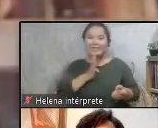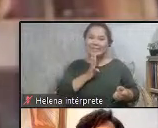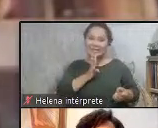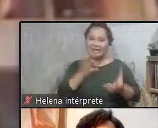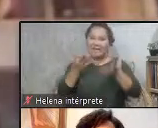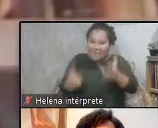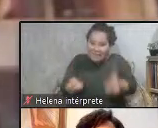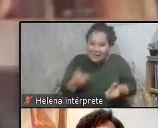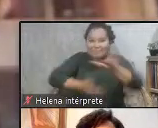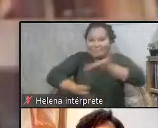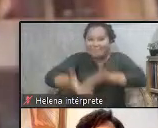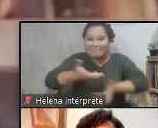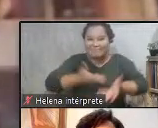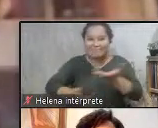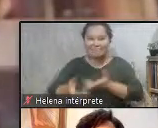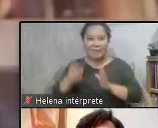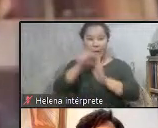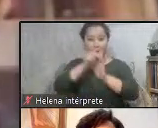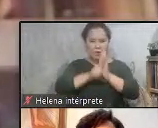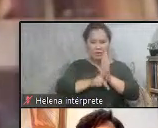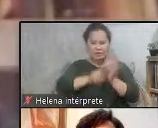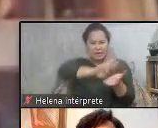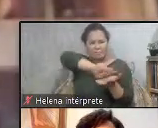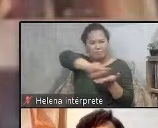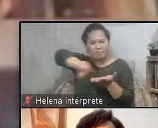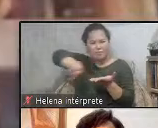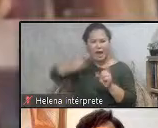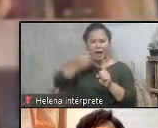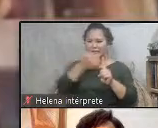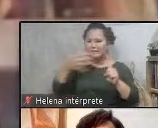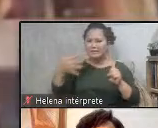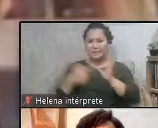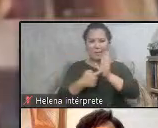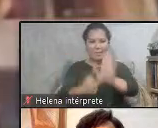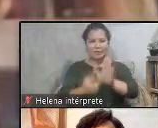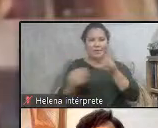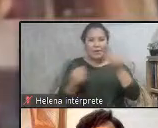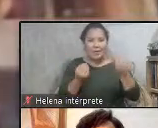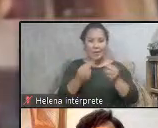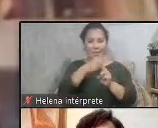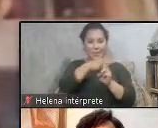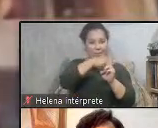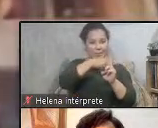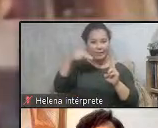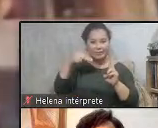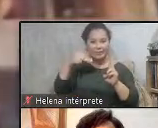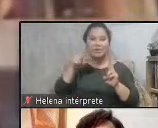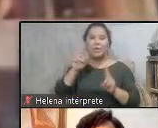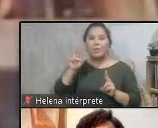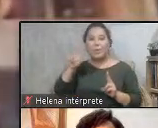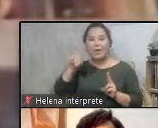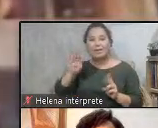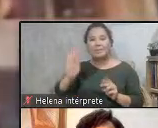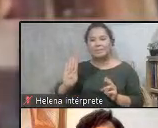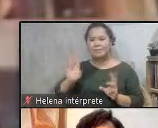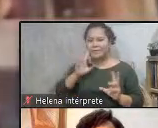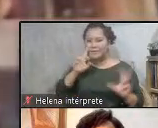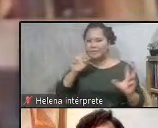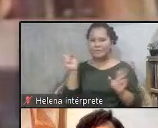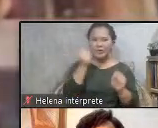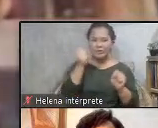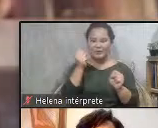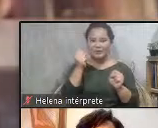de extensão que mostram a força da Universidade de Brasília. O tema da Semune neste ano, 20 anos de